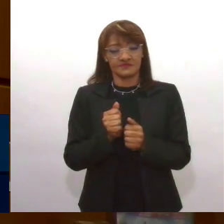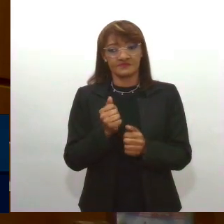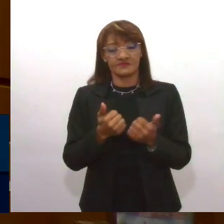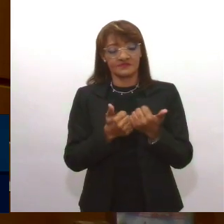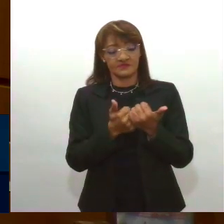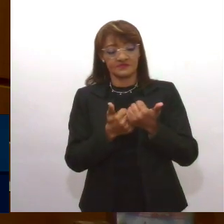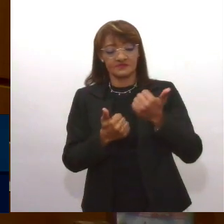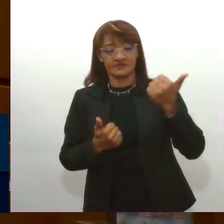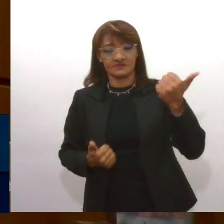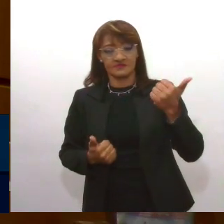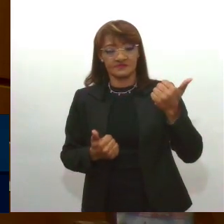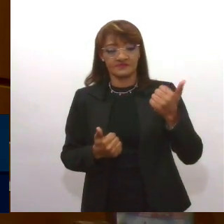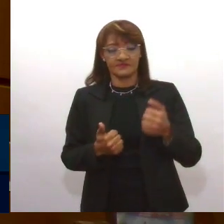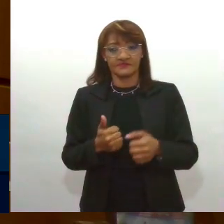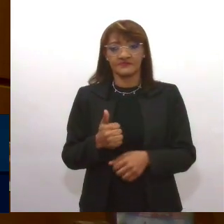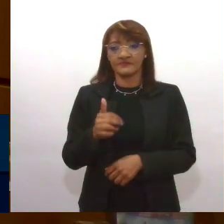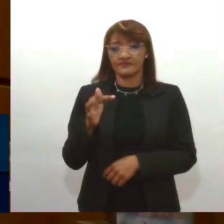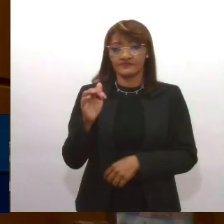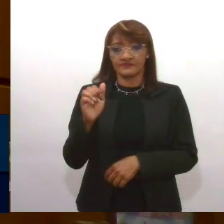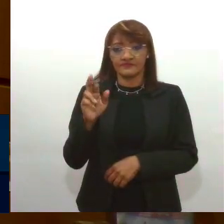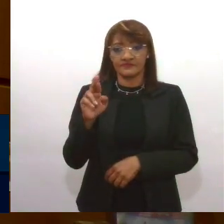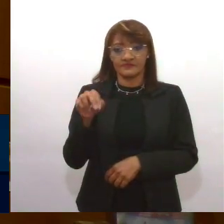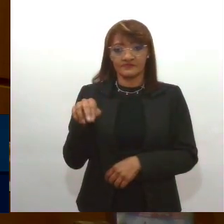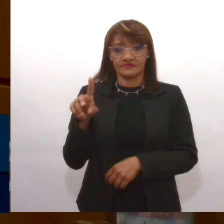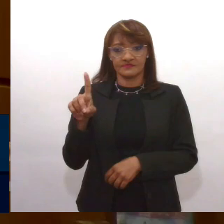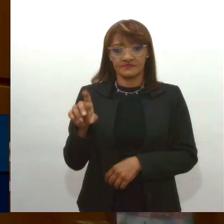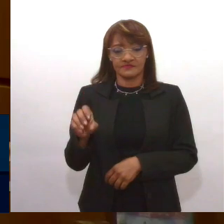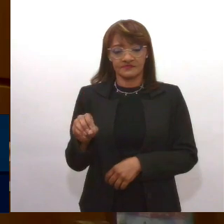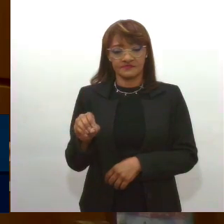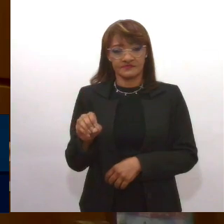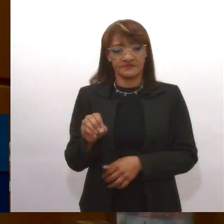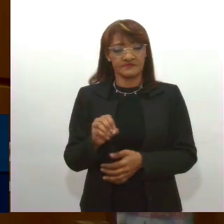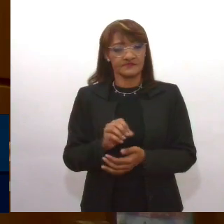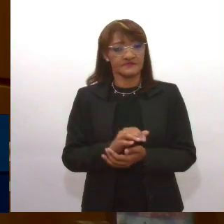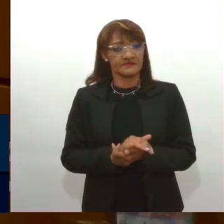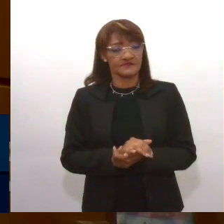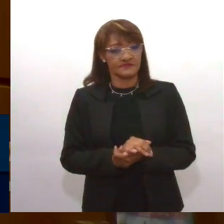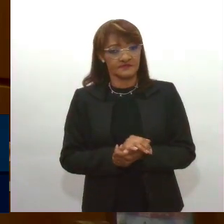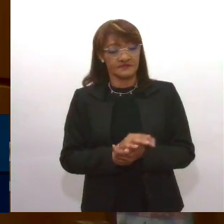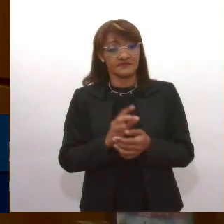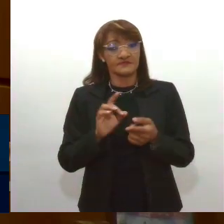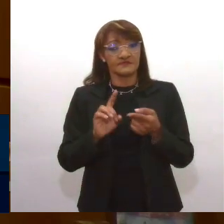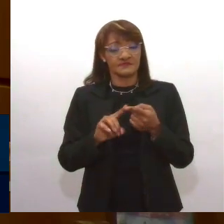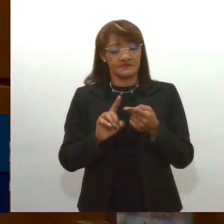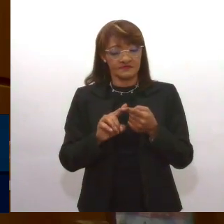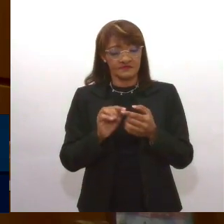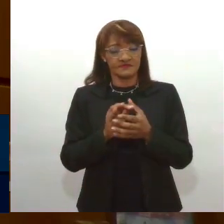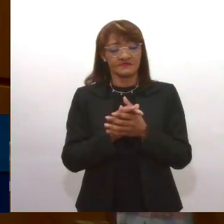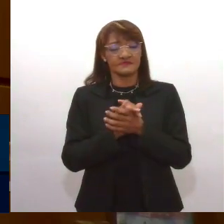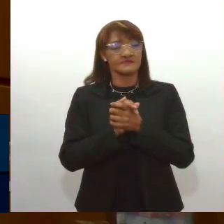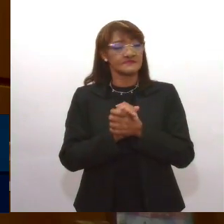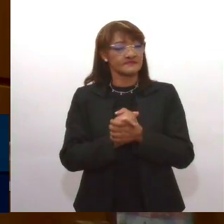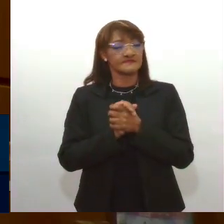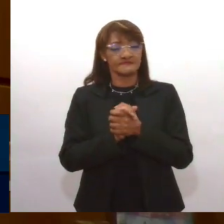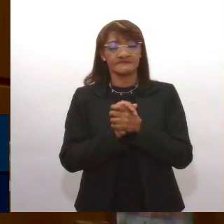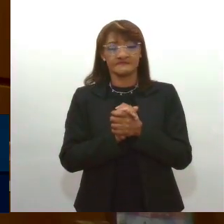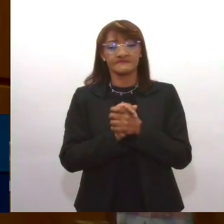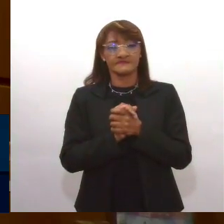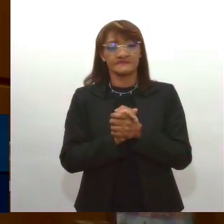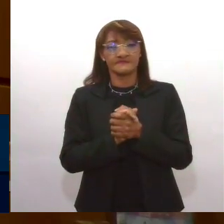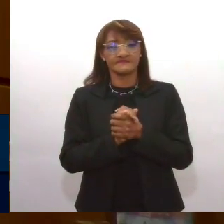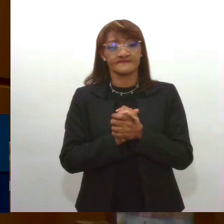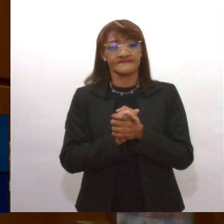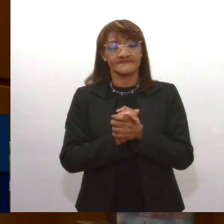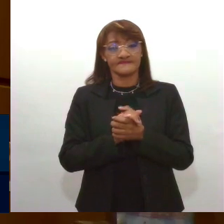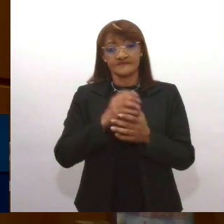bec quero também parabenizar o prefeito da cidade de São Domingos